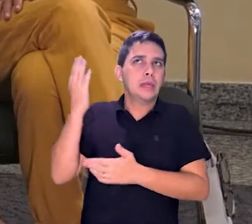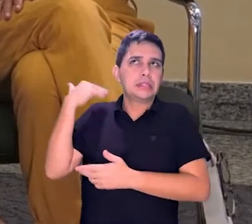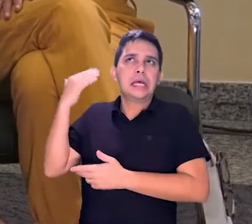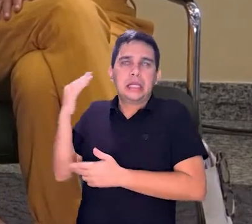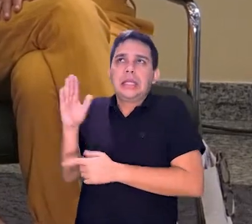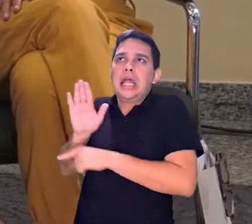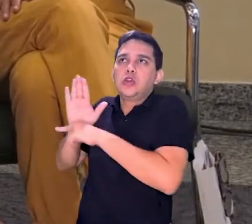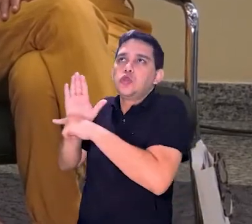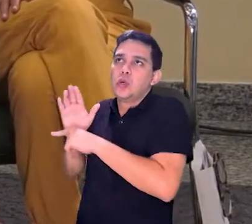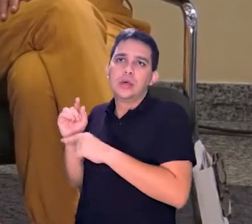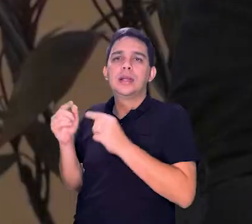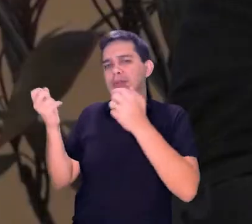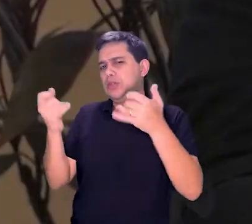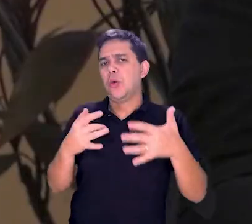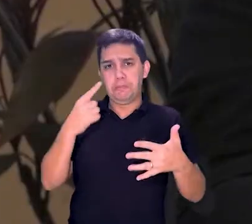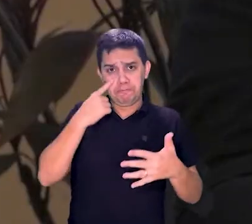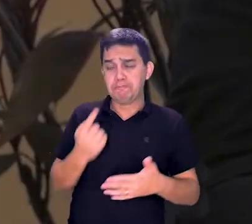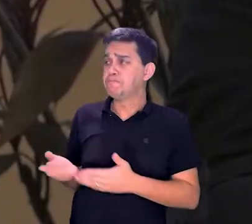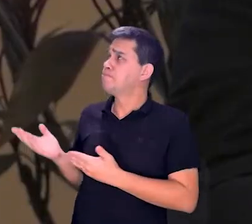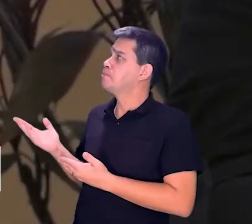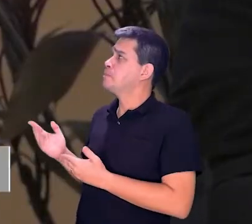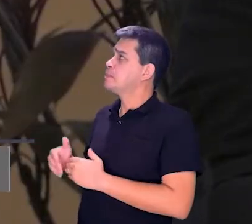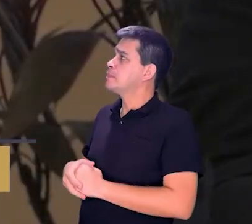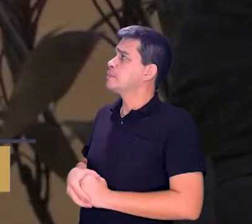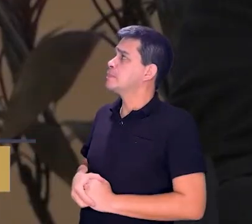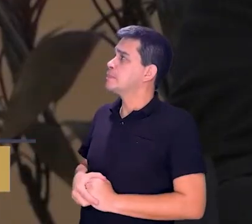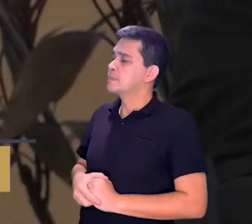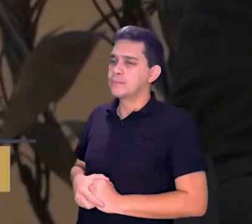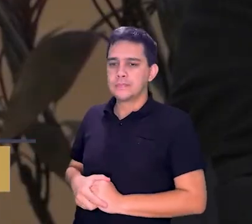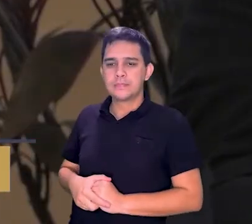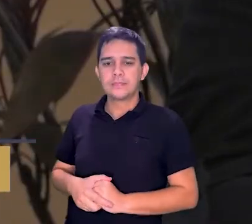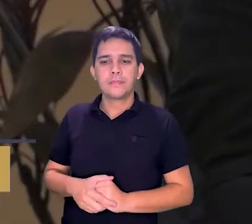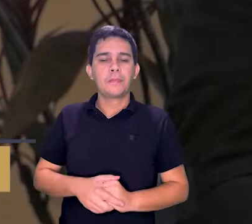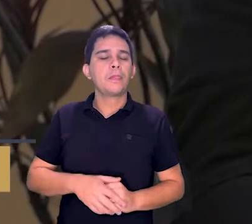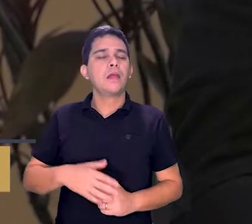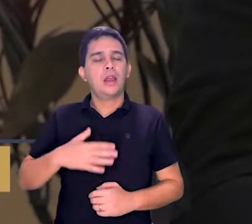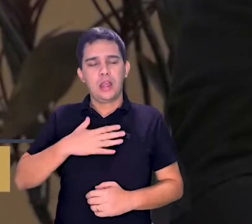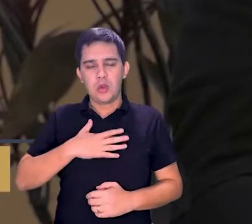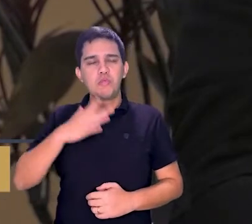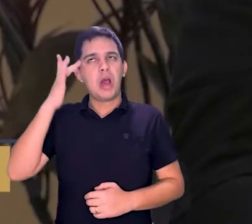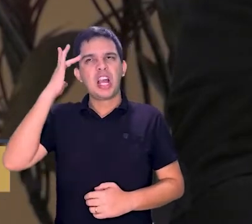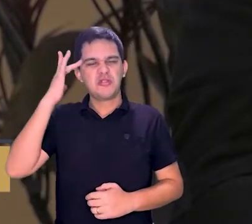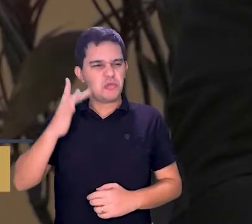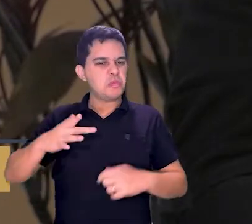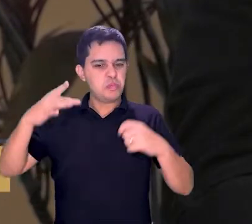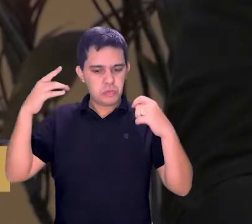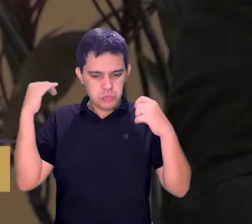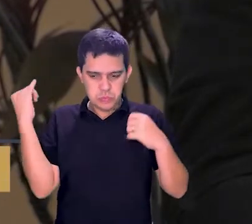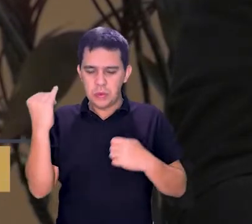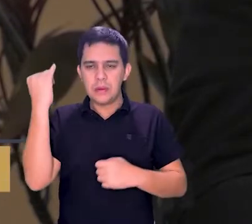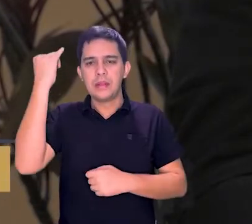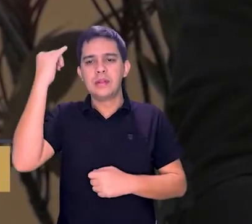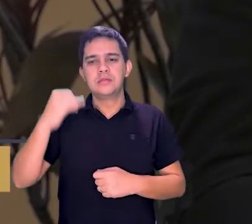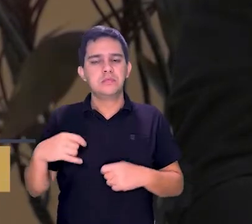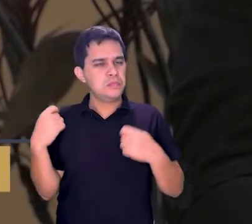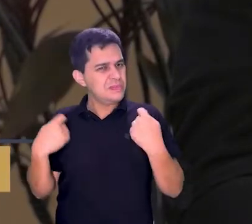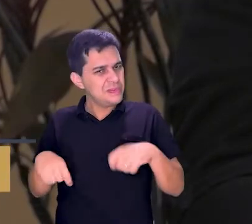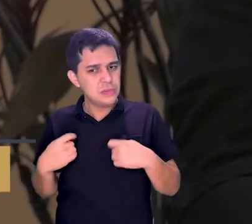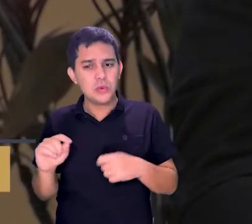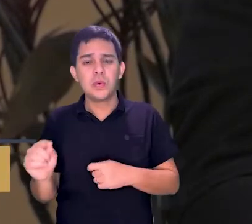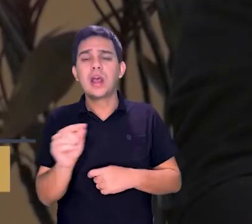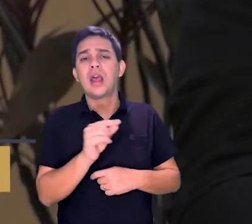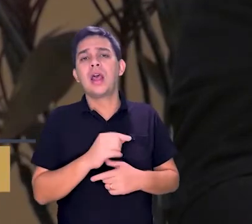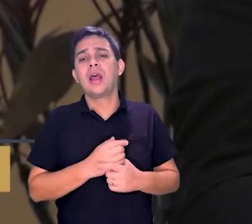prol do meio ambiente. Eu acho que foi fundamental a atuação da procuradoria, a interdição